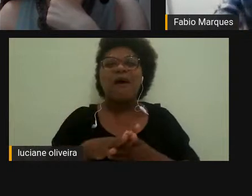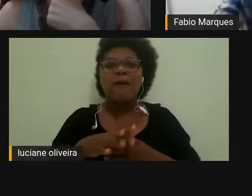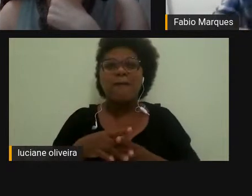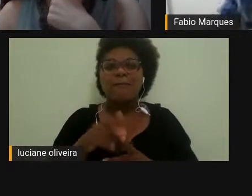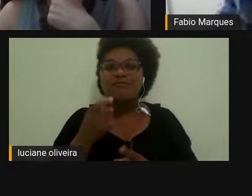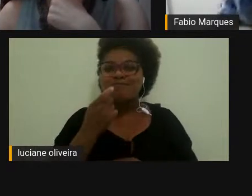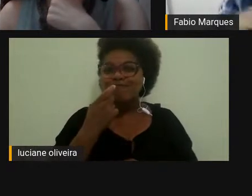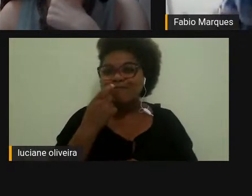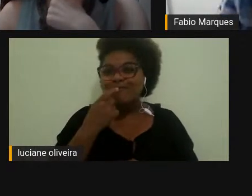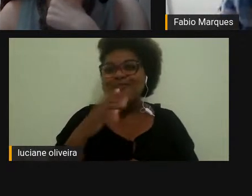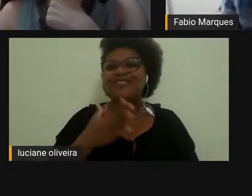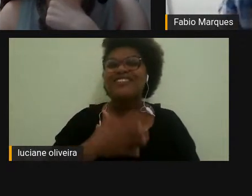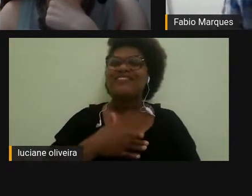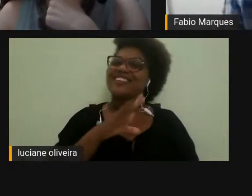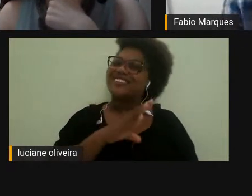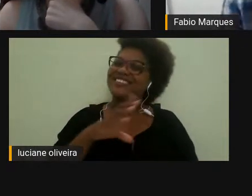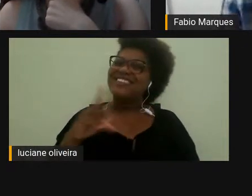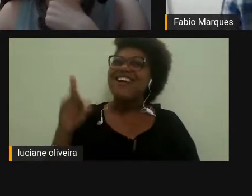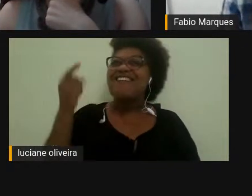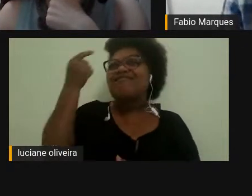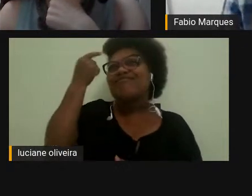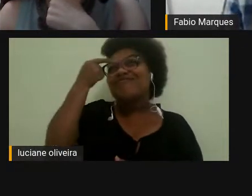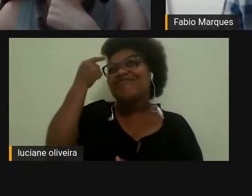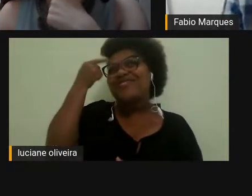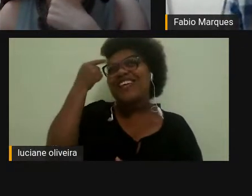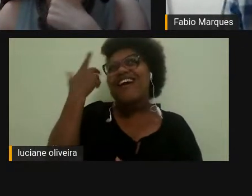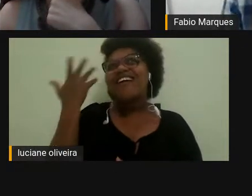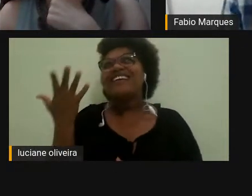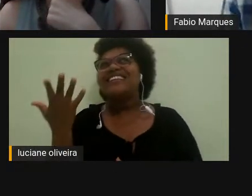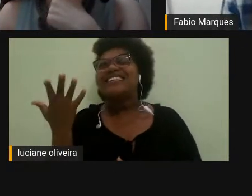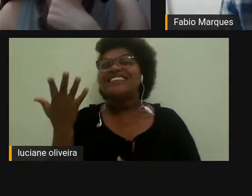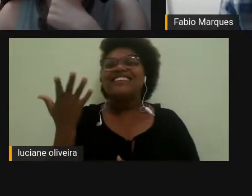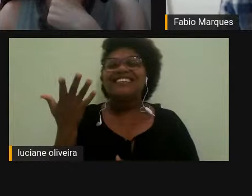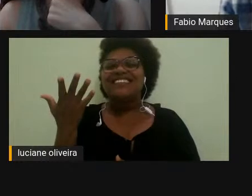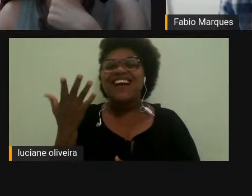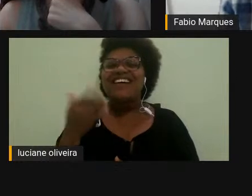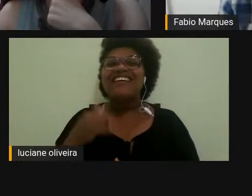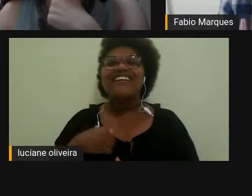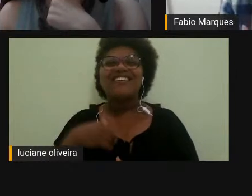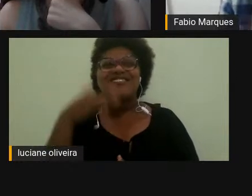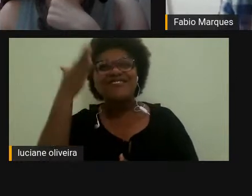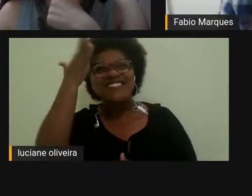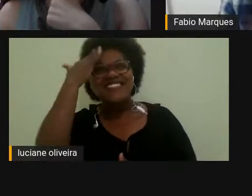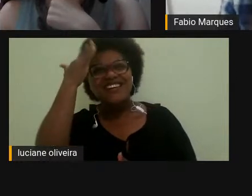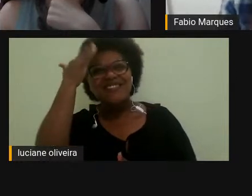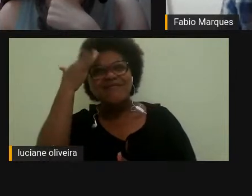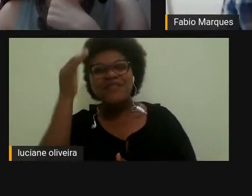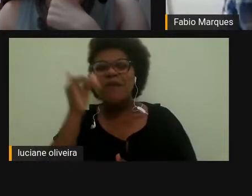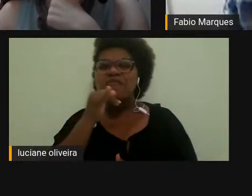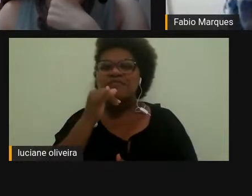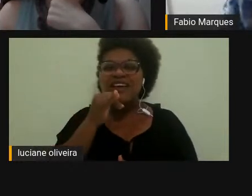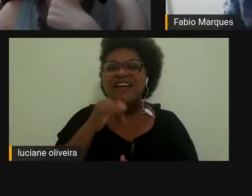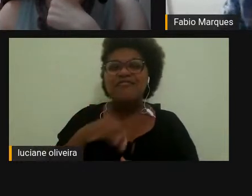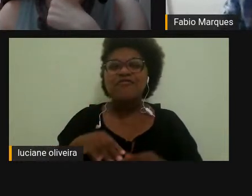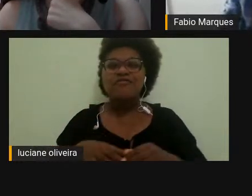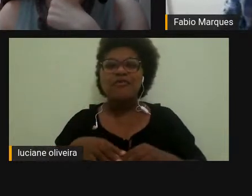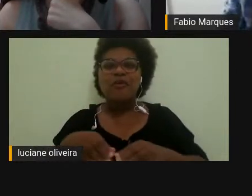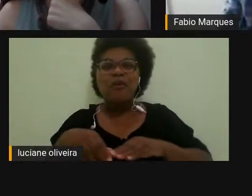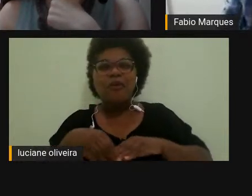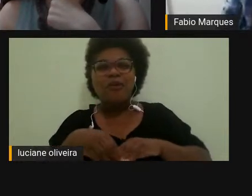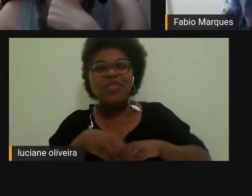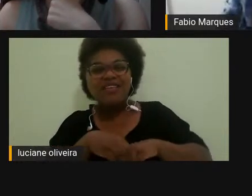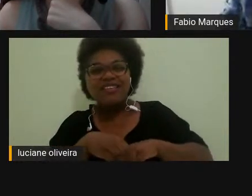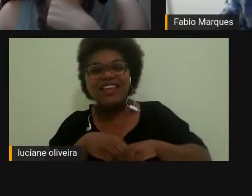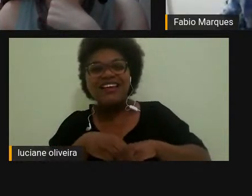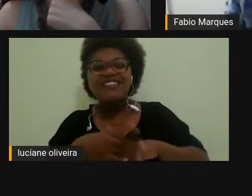coordenação assim conhecer a pensar e aí assim esse mesmo do tênis né a sola do tênis que lê a